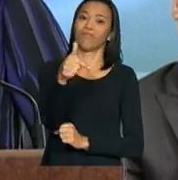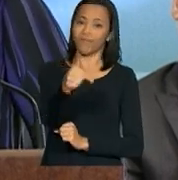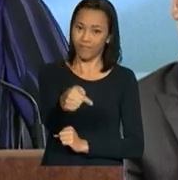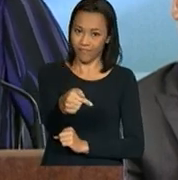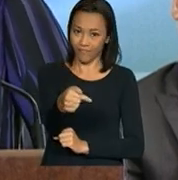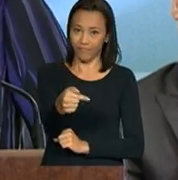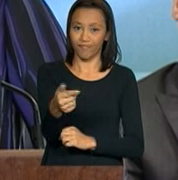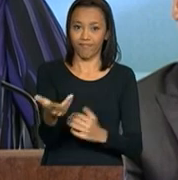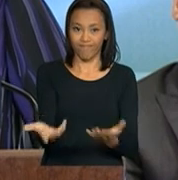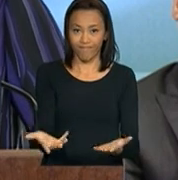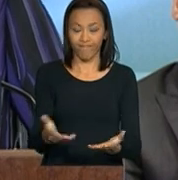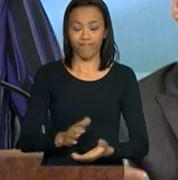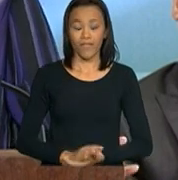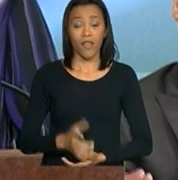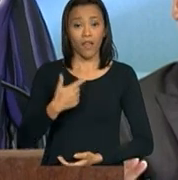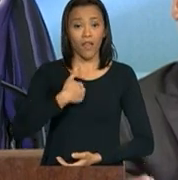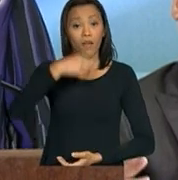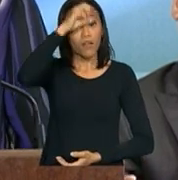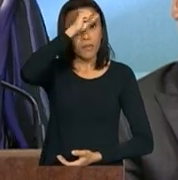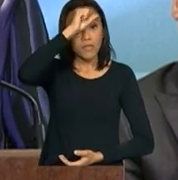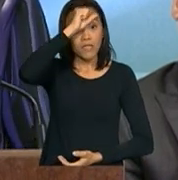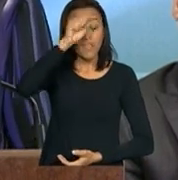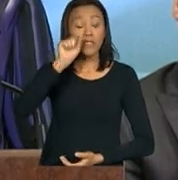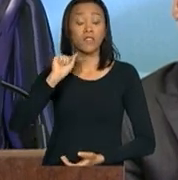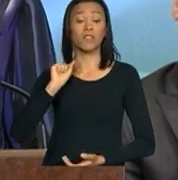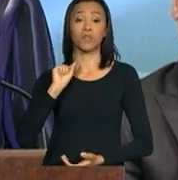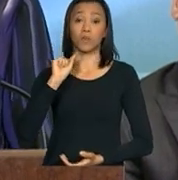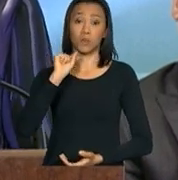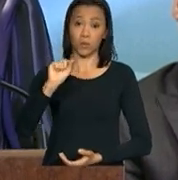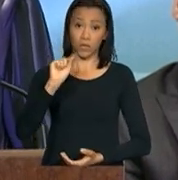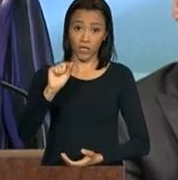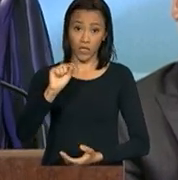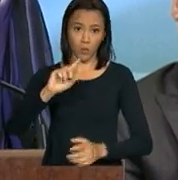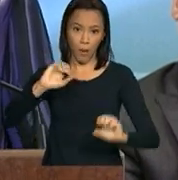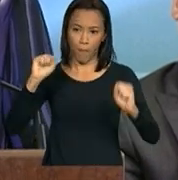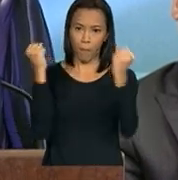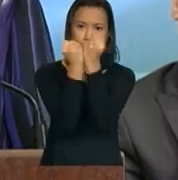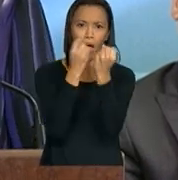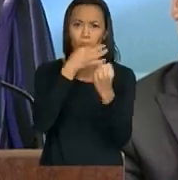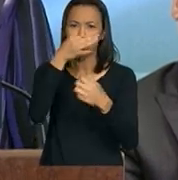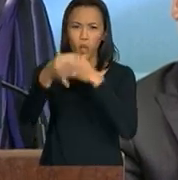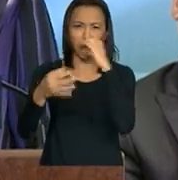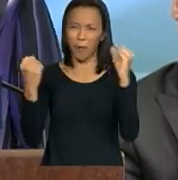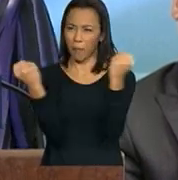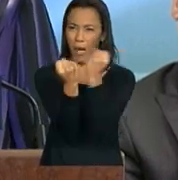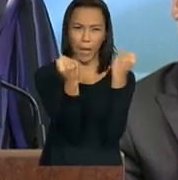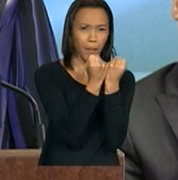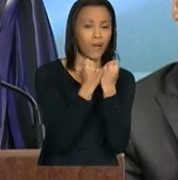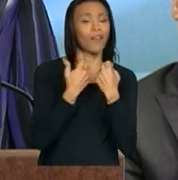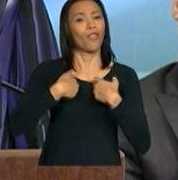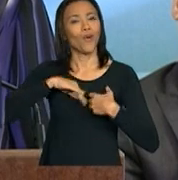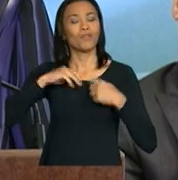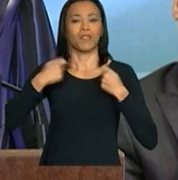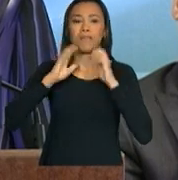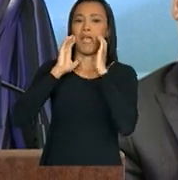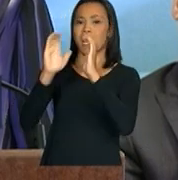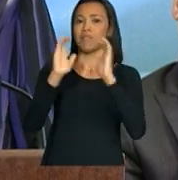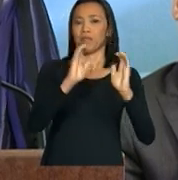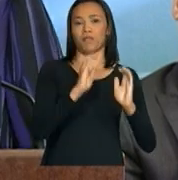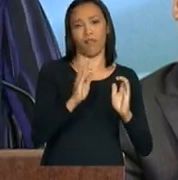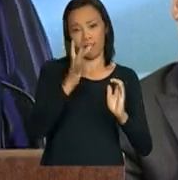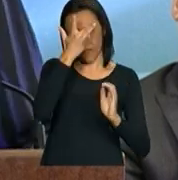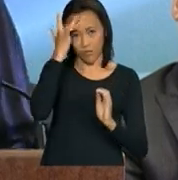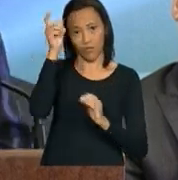territorial eu aprendi que numa coalizão você tem de valorizar as pessoas que contigo